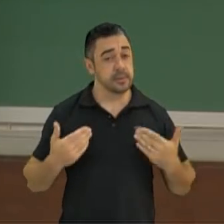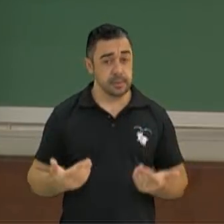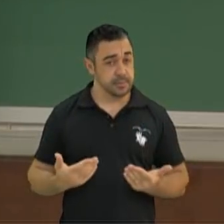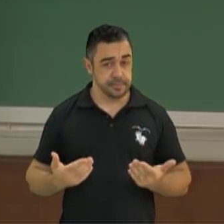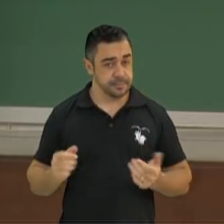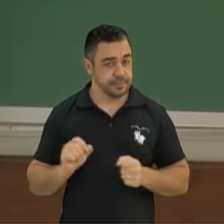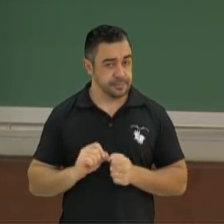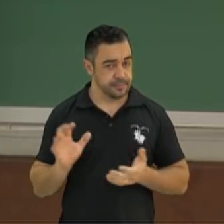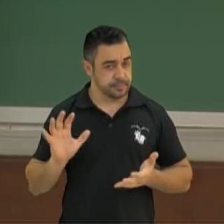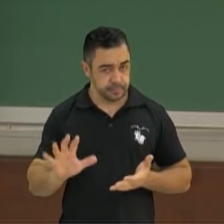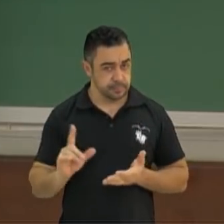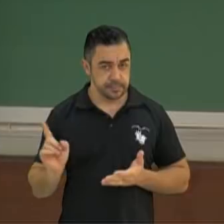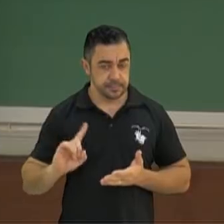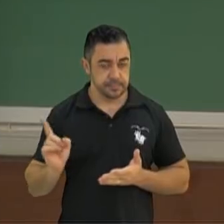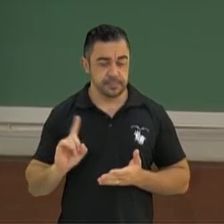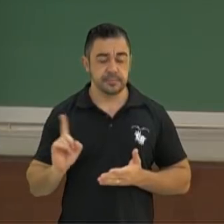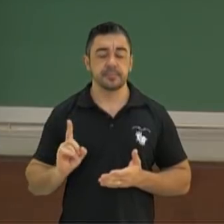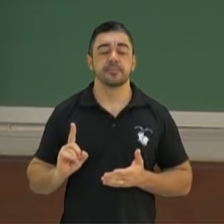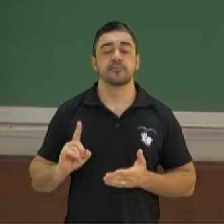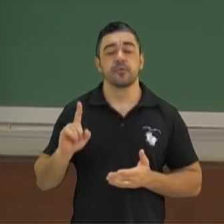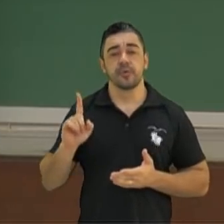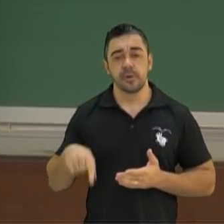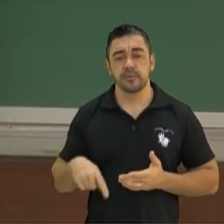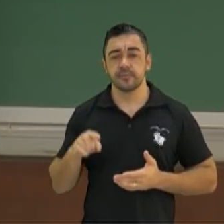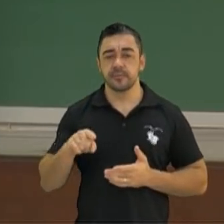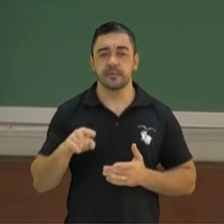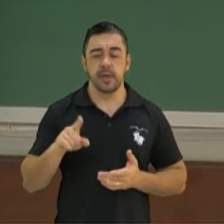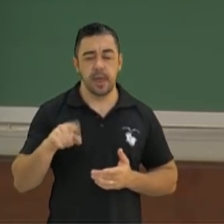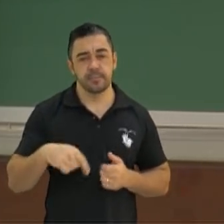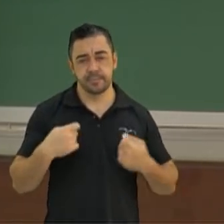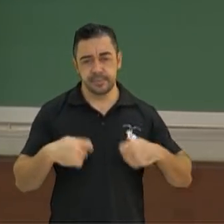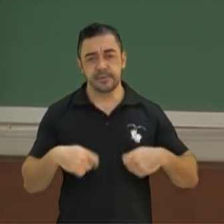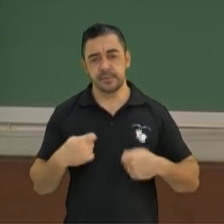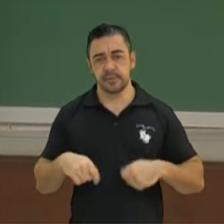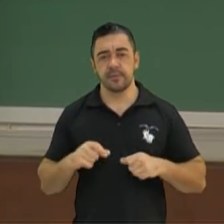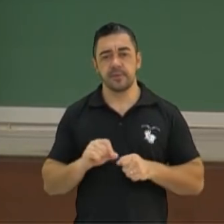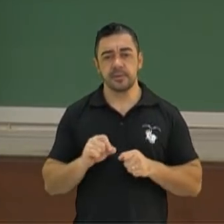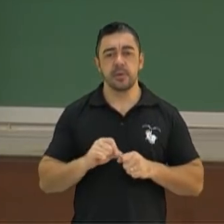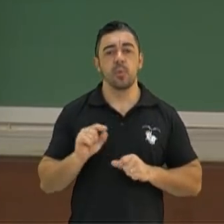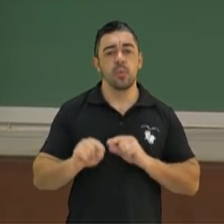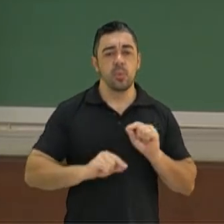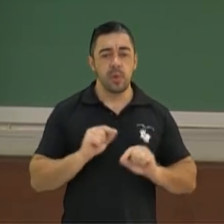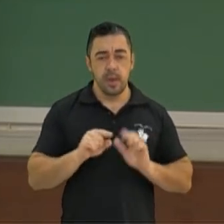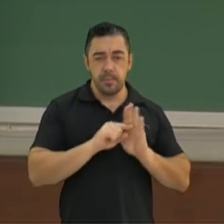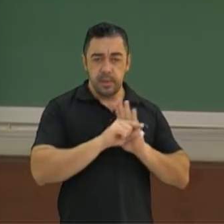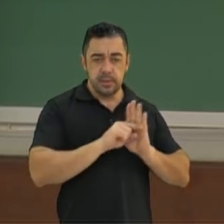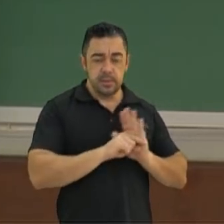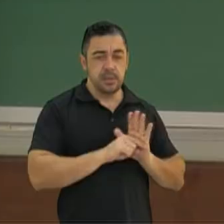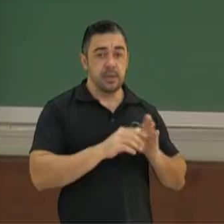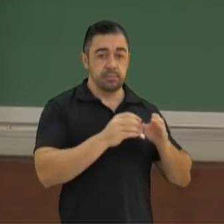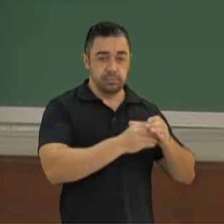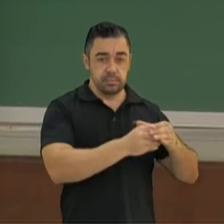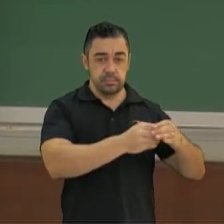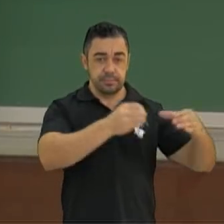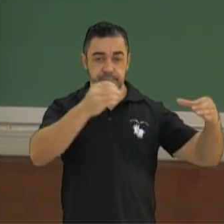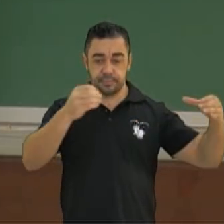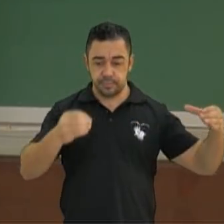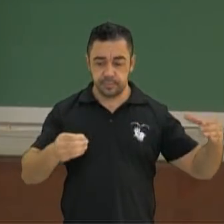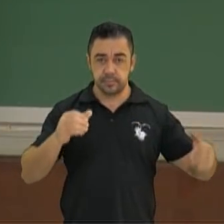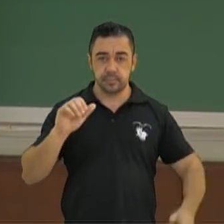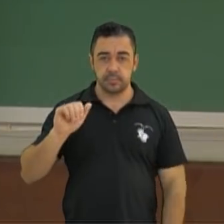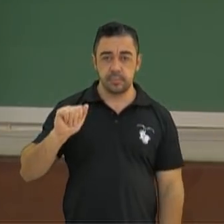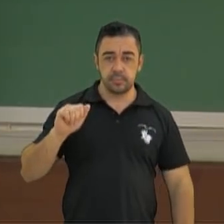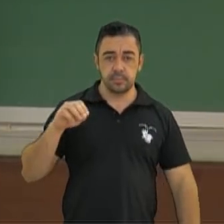fazer isso. Nesse caso, seria necessário você realizar uma pesquisa por amostragem. O que